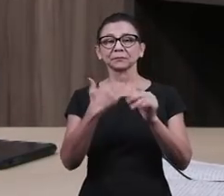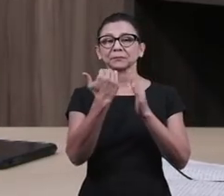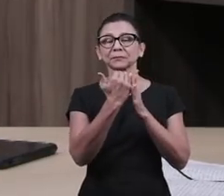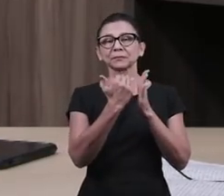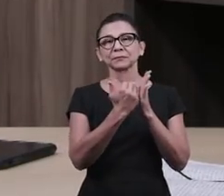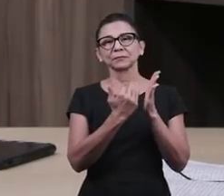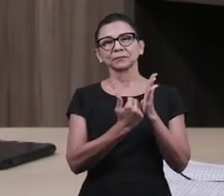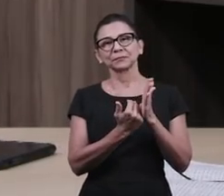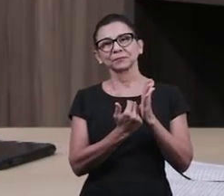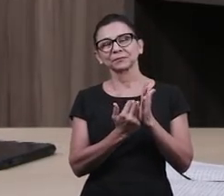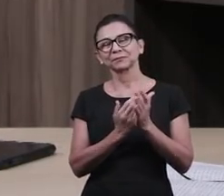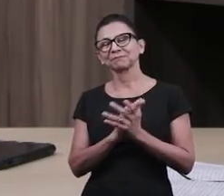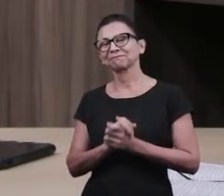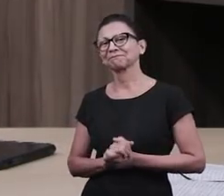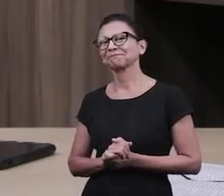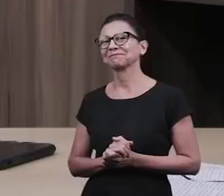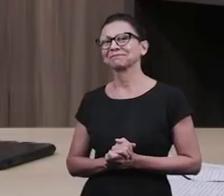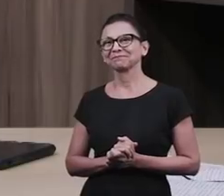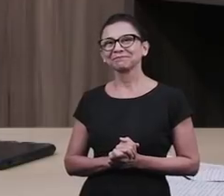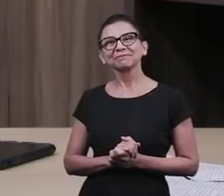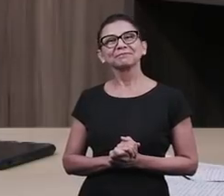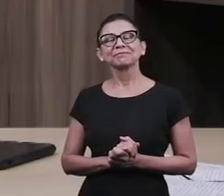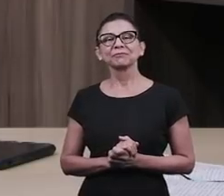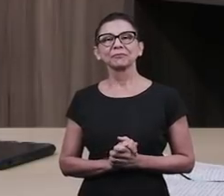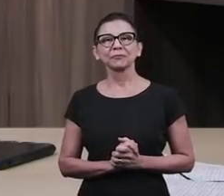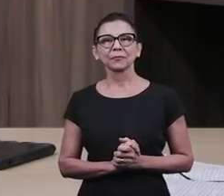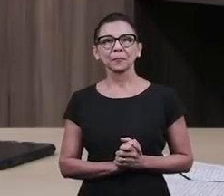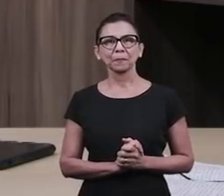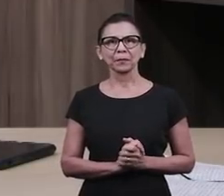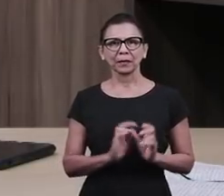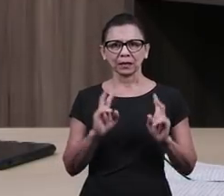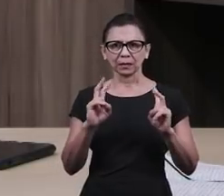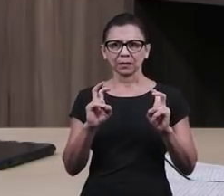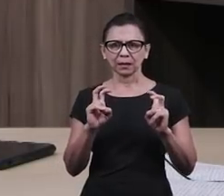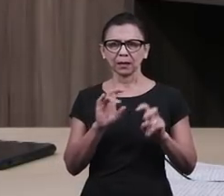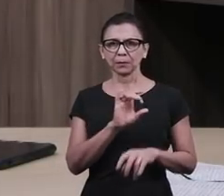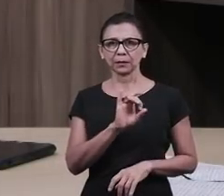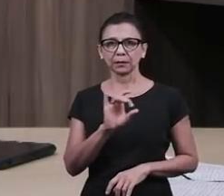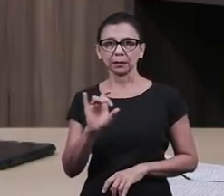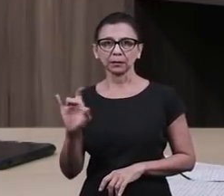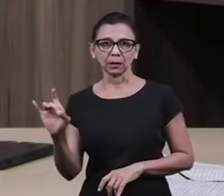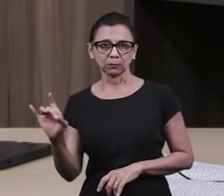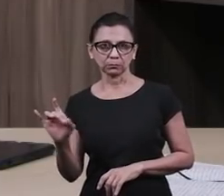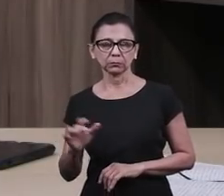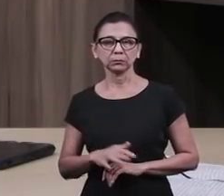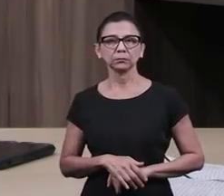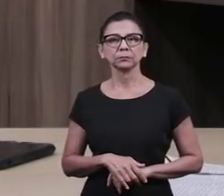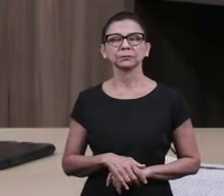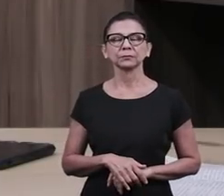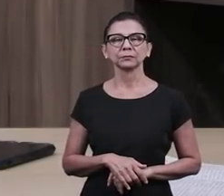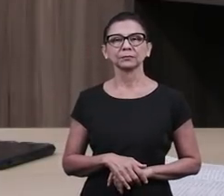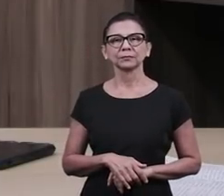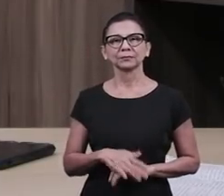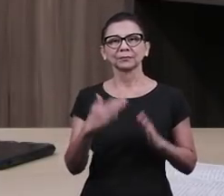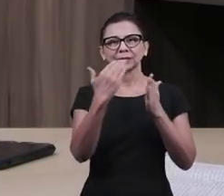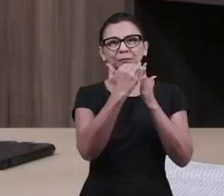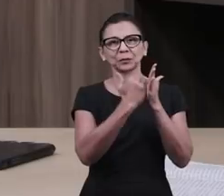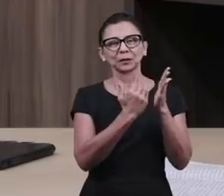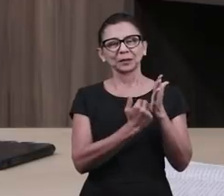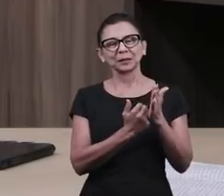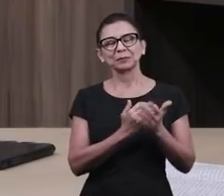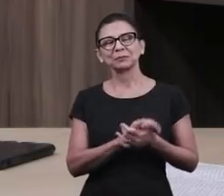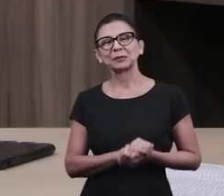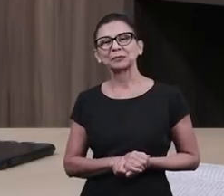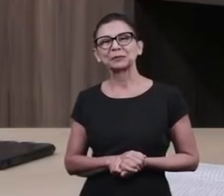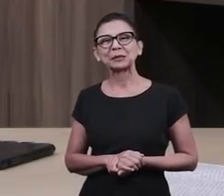e embora cada tema abordado aqui ao longo da história deste programa, ele não